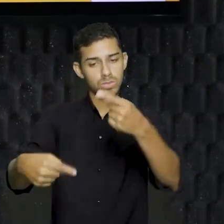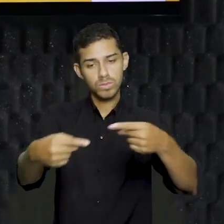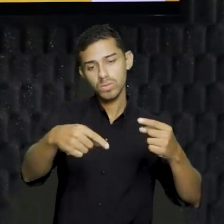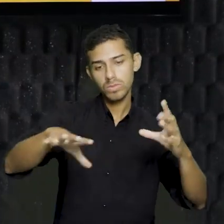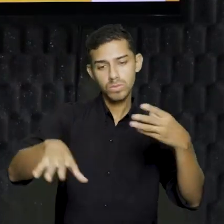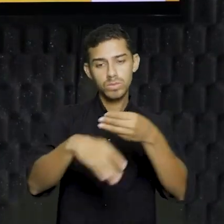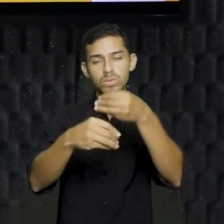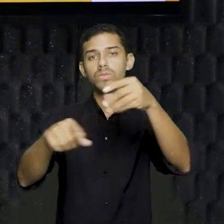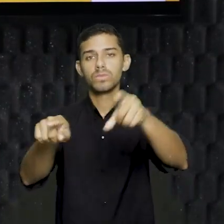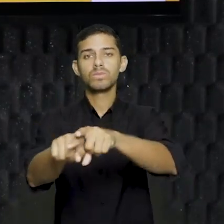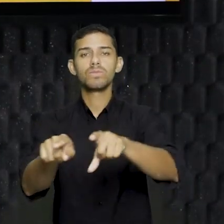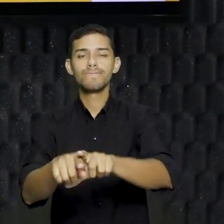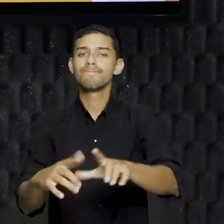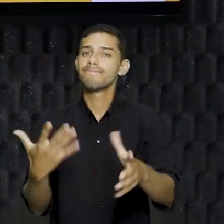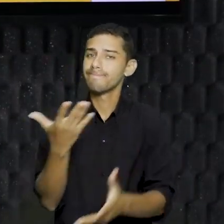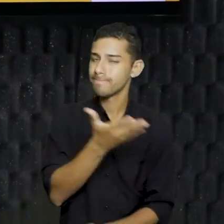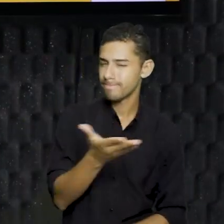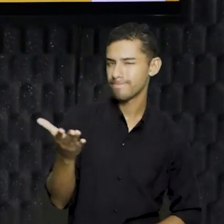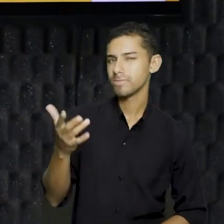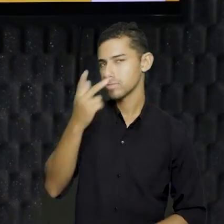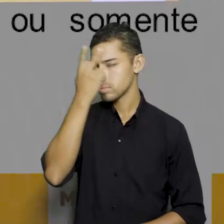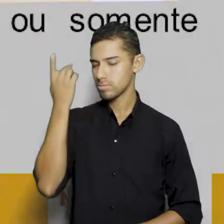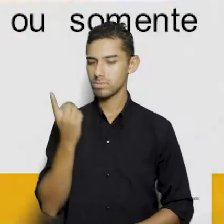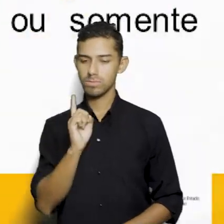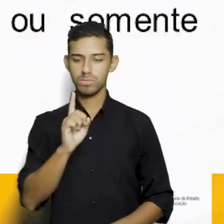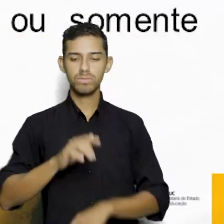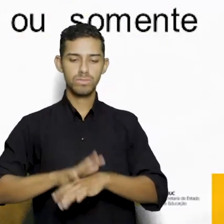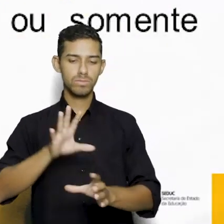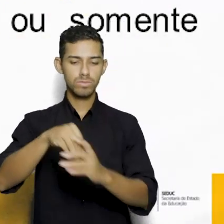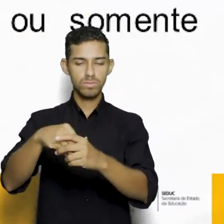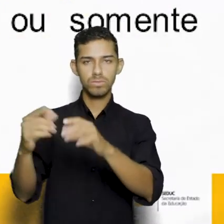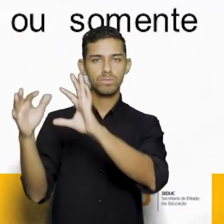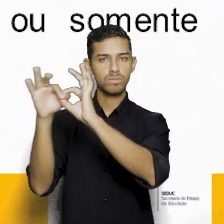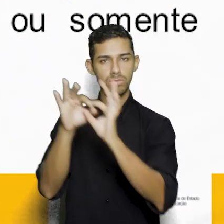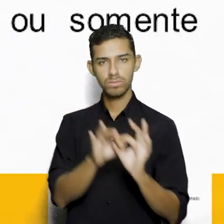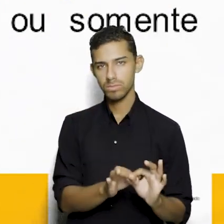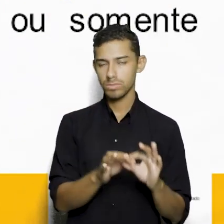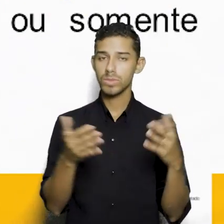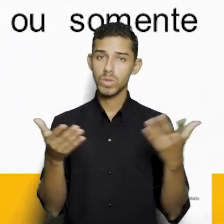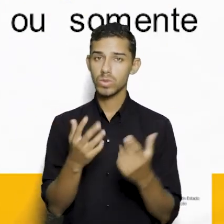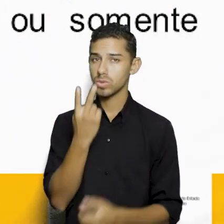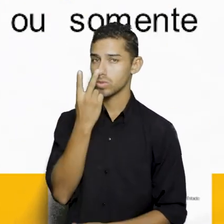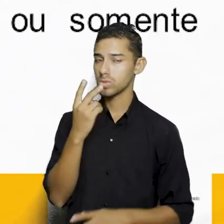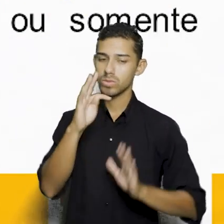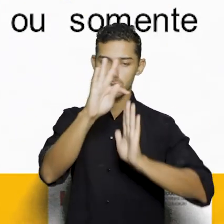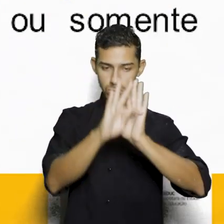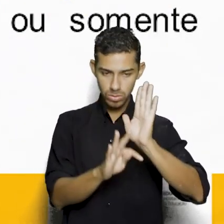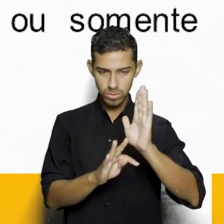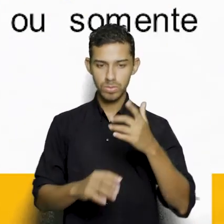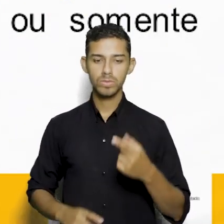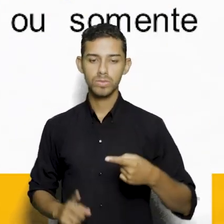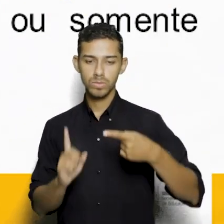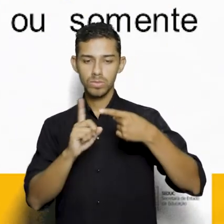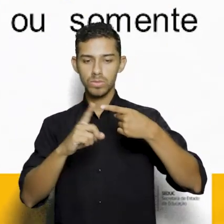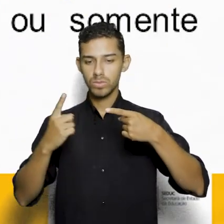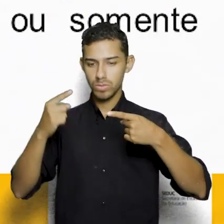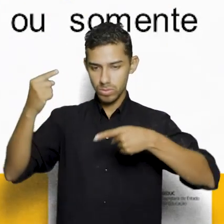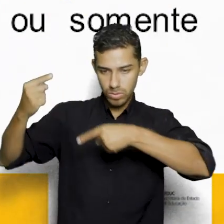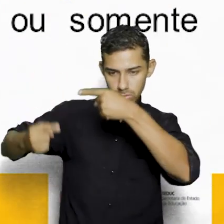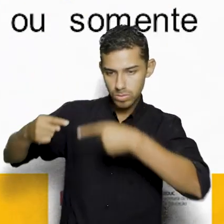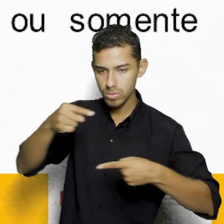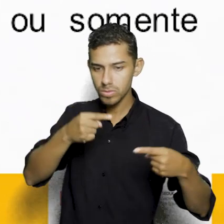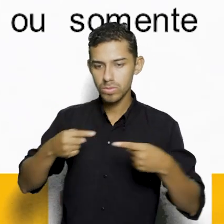a participação do indivíduo também é requerida dentro deste contexto. Nós temos aqui dois textos, o debate,